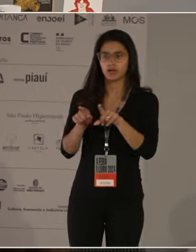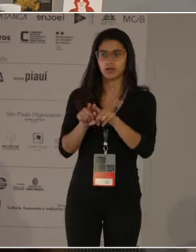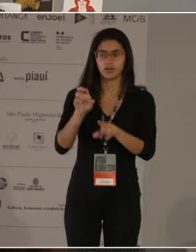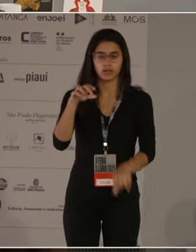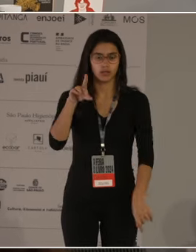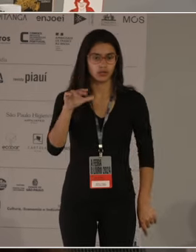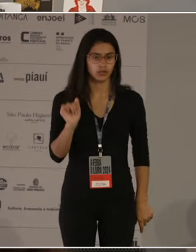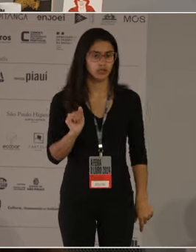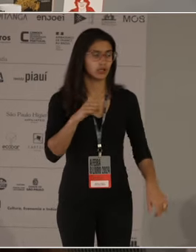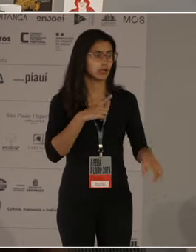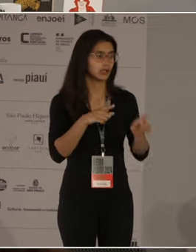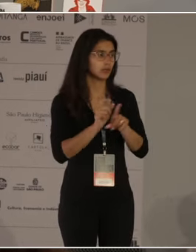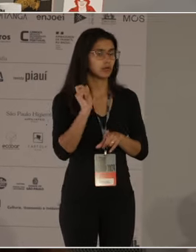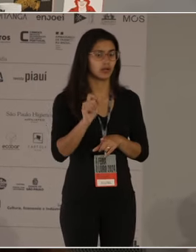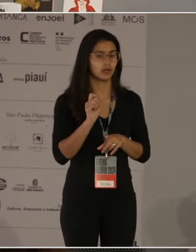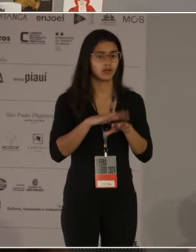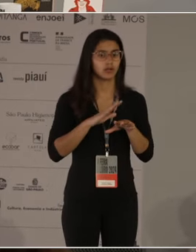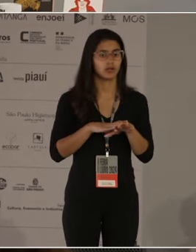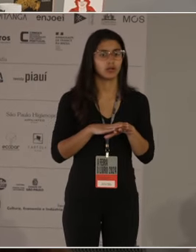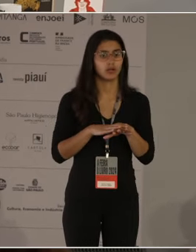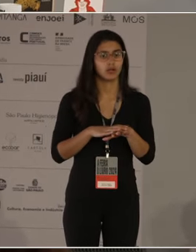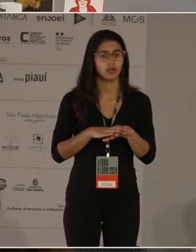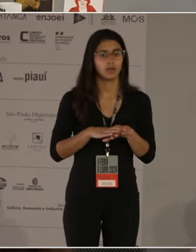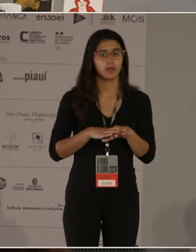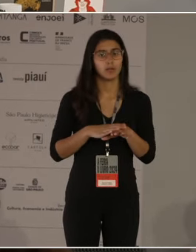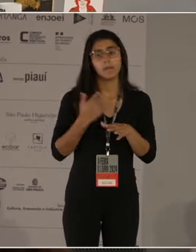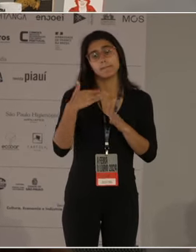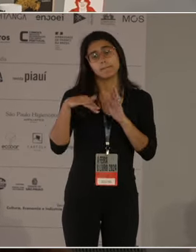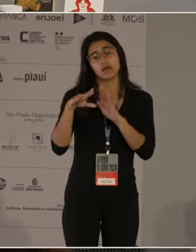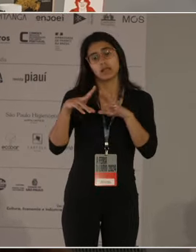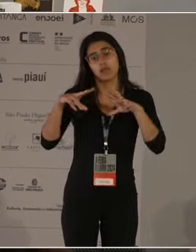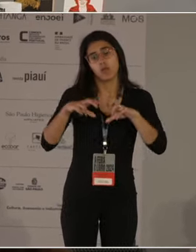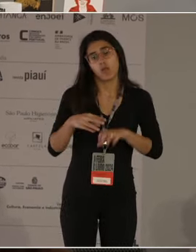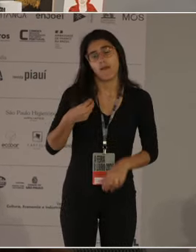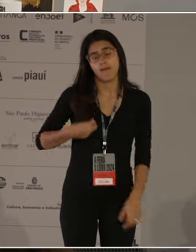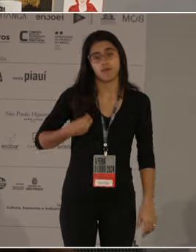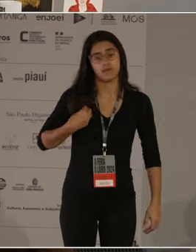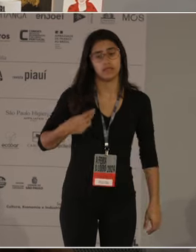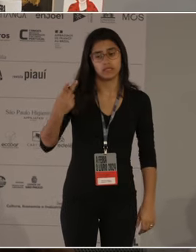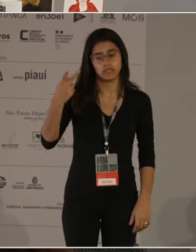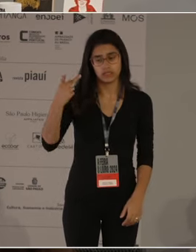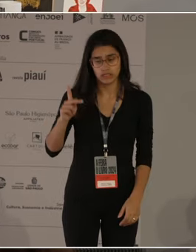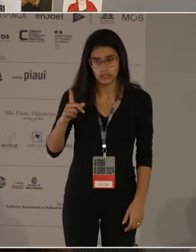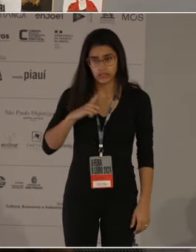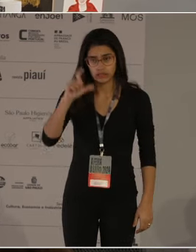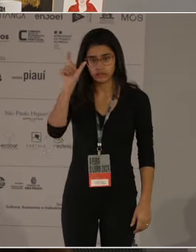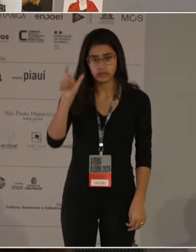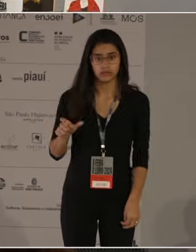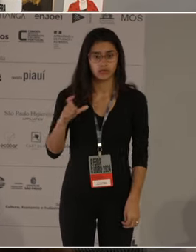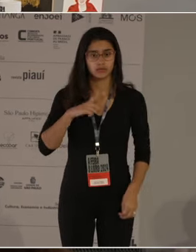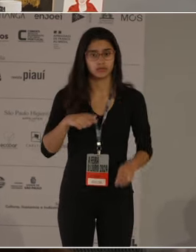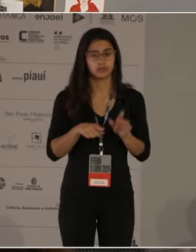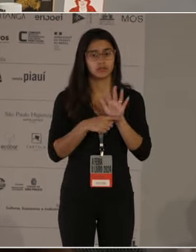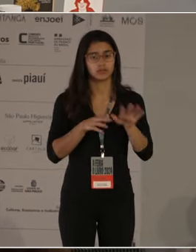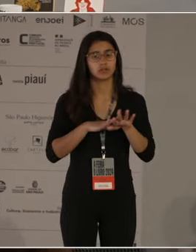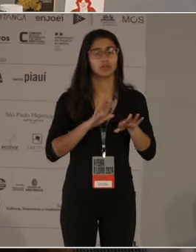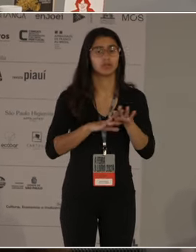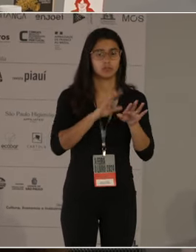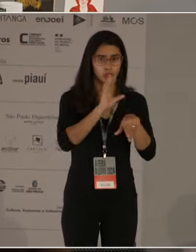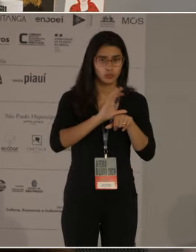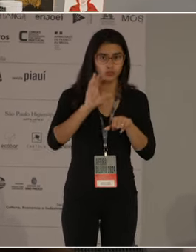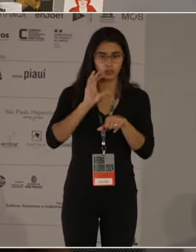da Capivara, é que ele vai muito além da arqueologia, né? Ela, através da presença dela ali, a gente tem a criação de um curso